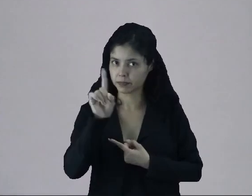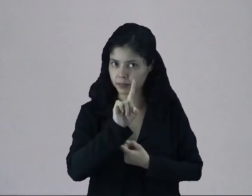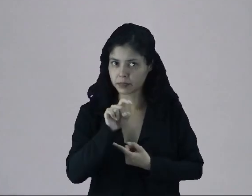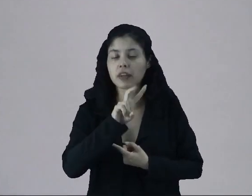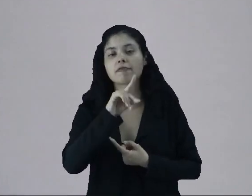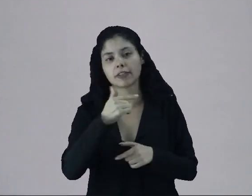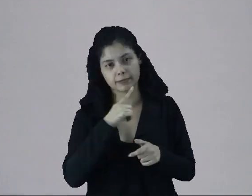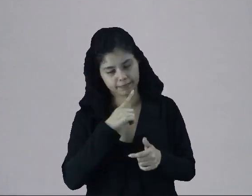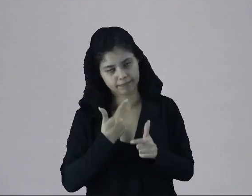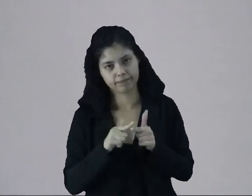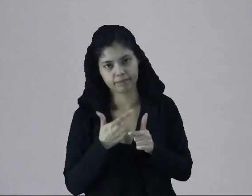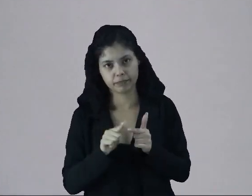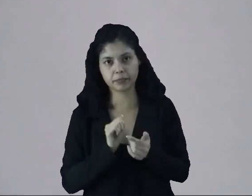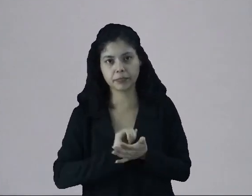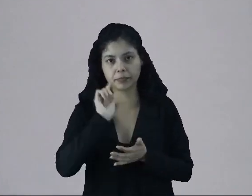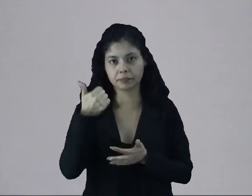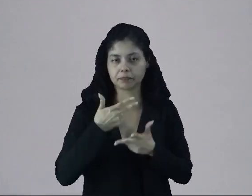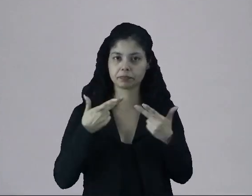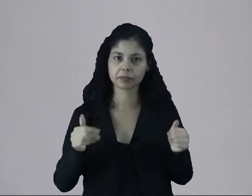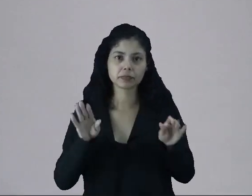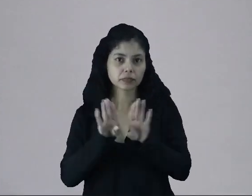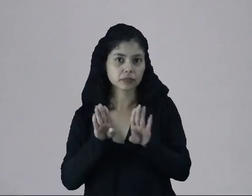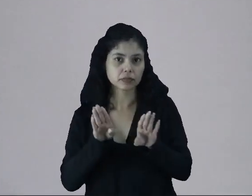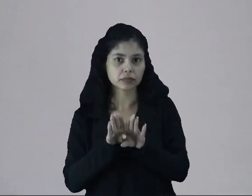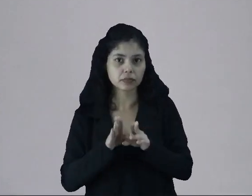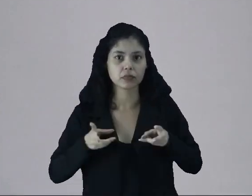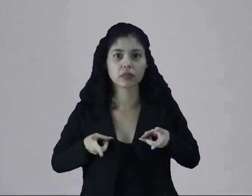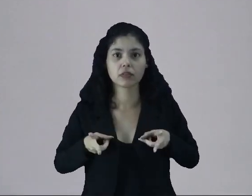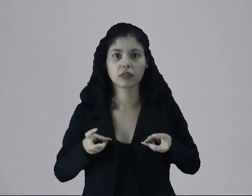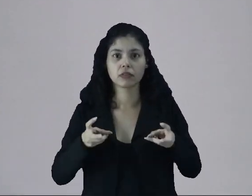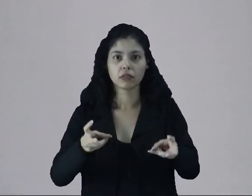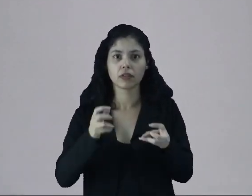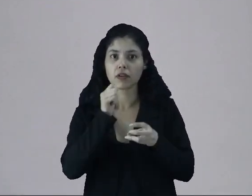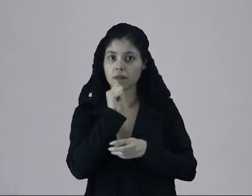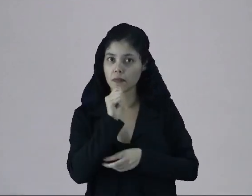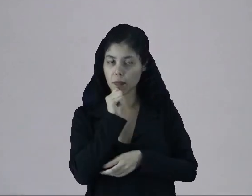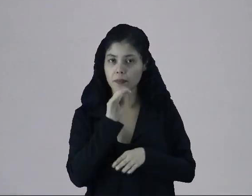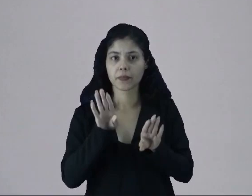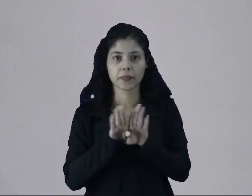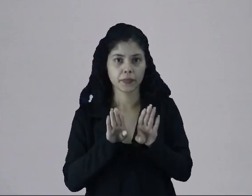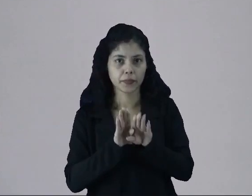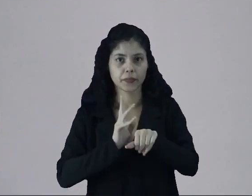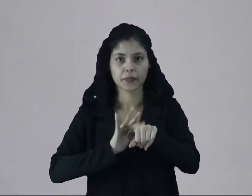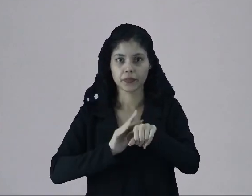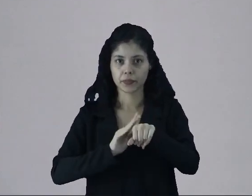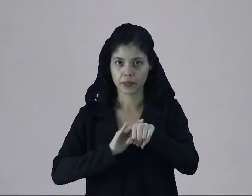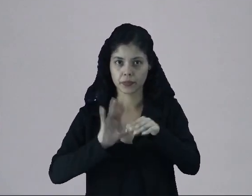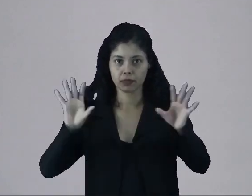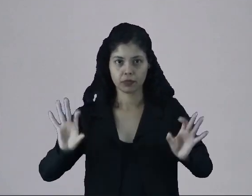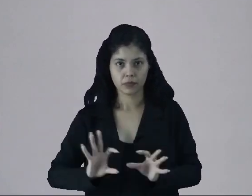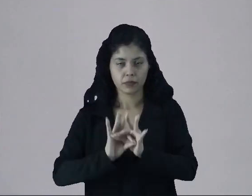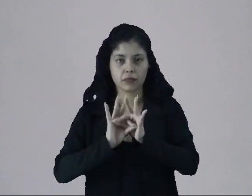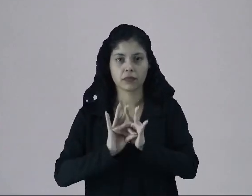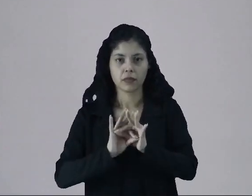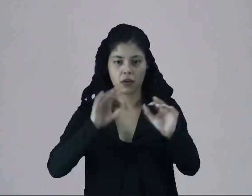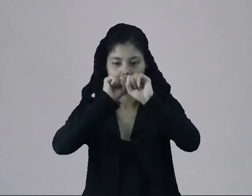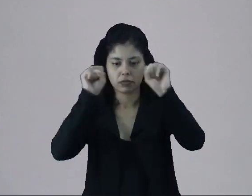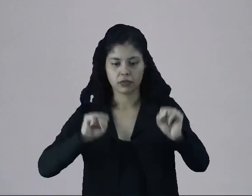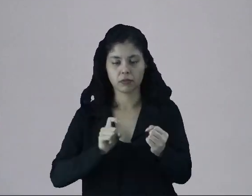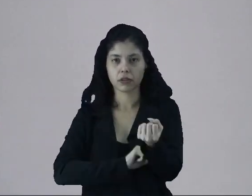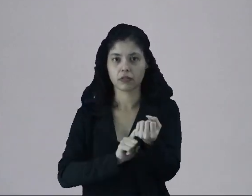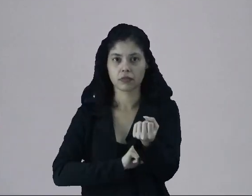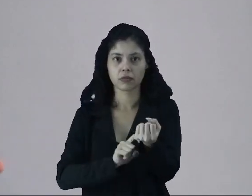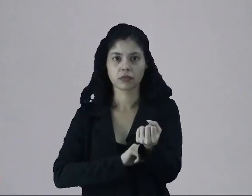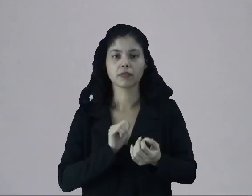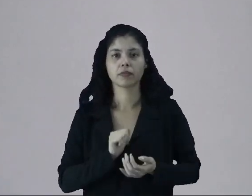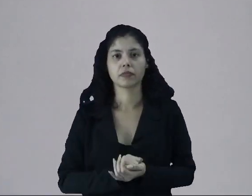ter um problema. Outra coisa também, cânceres, né? Então situações de doenças que têm relacionado ao sistema nervoso central,